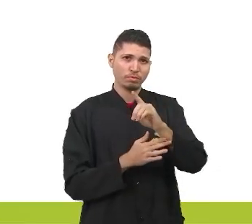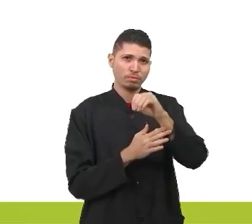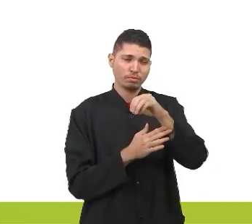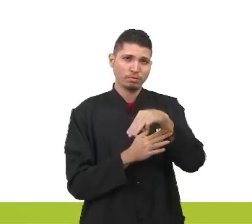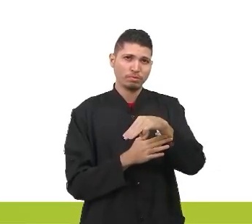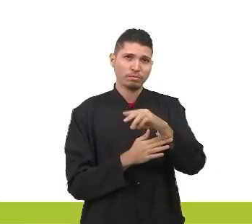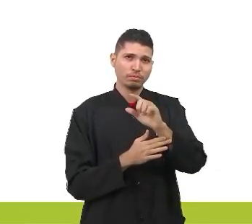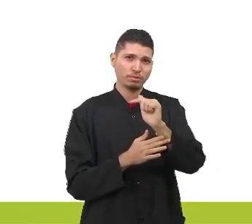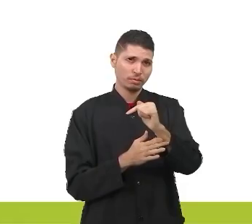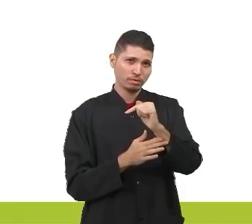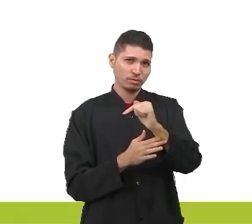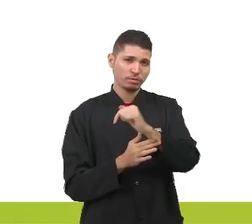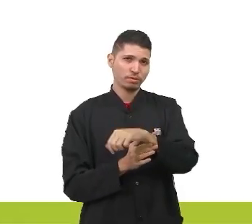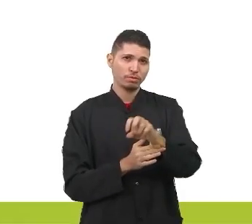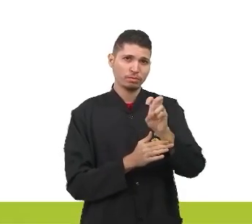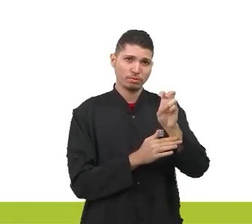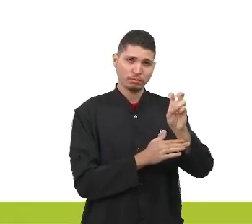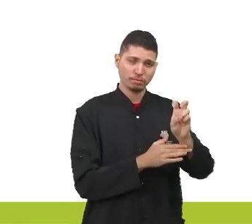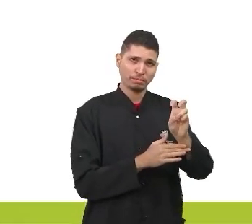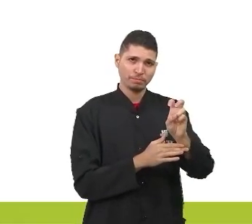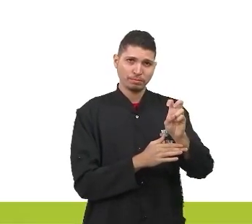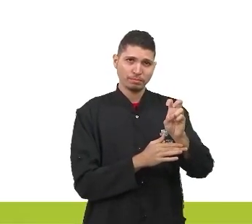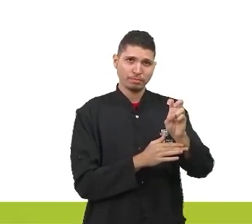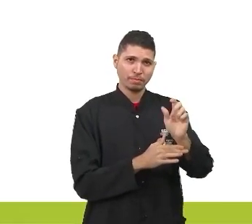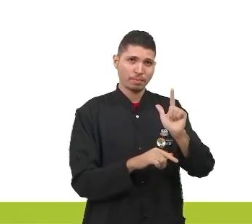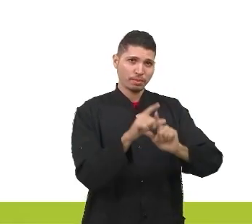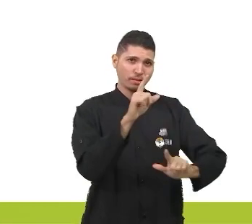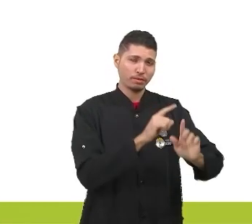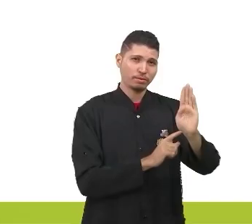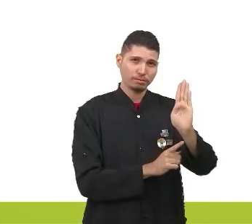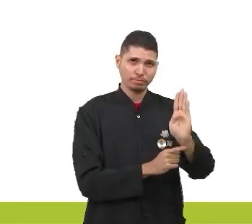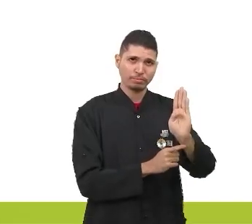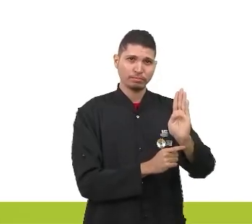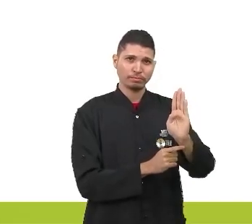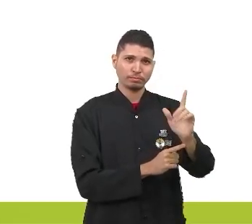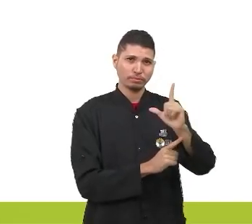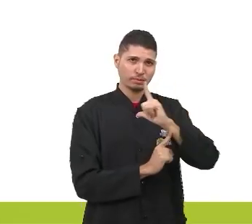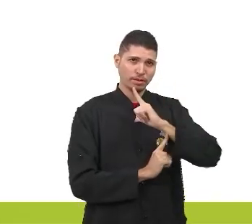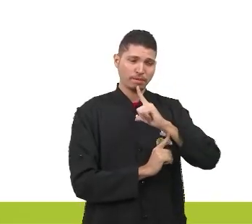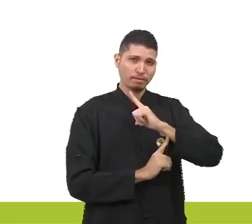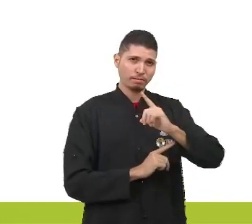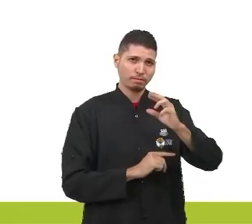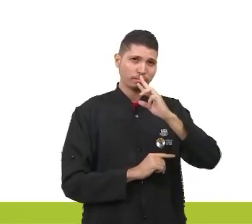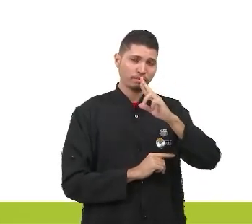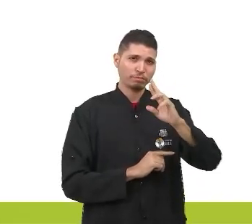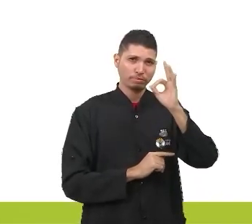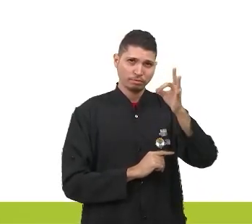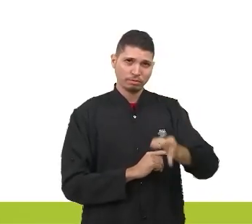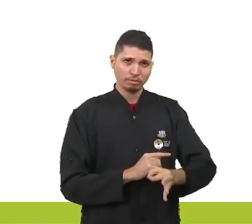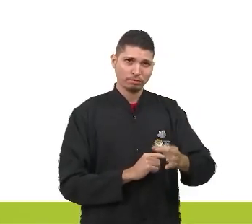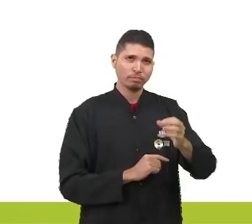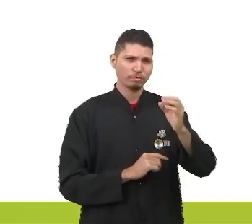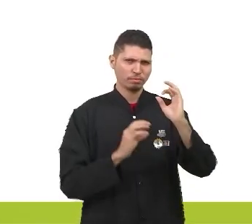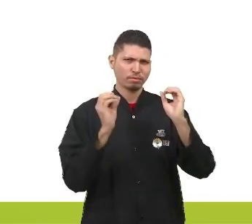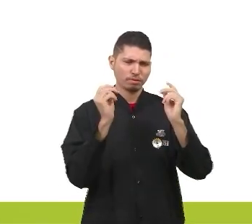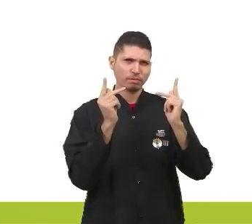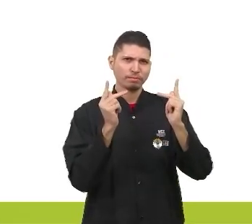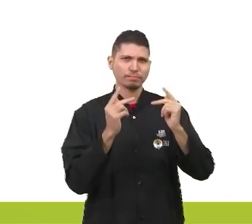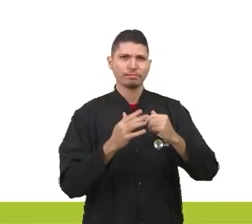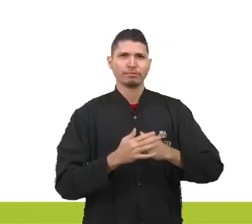5. Ou seja, aqui na letra B eu já tenho a minha resposta correta. Ok?